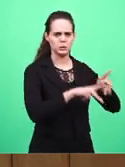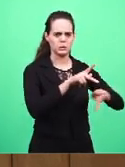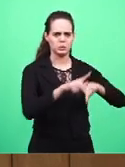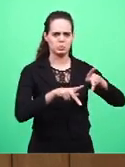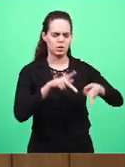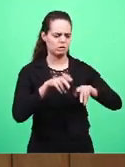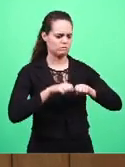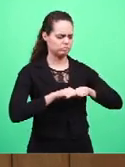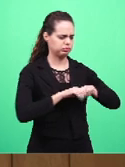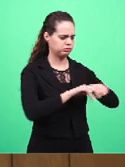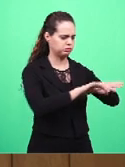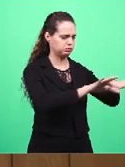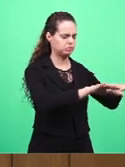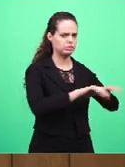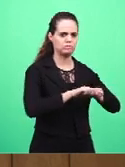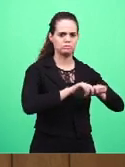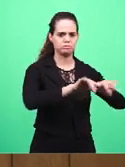Qual foi o desvio moral?